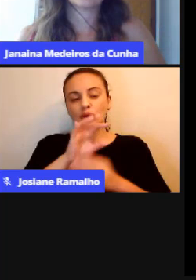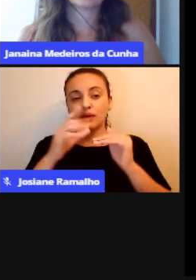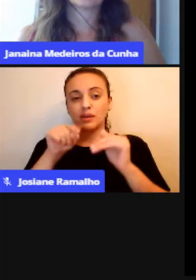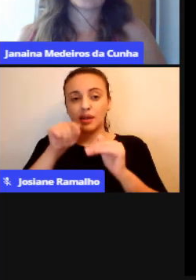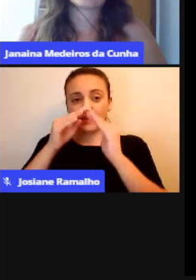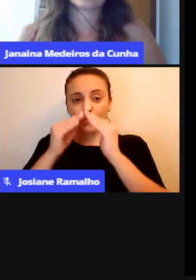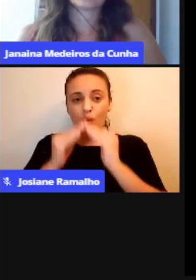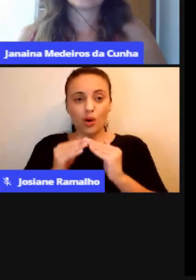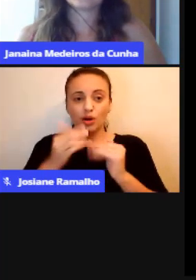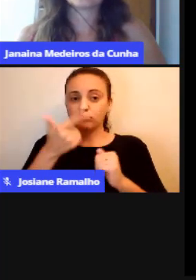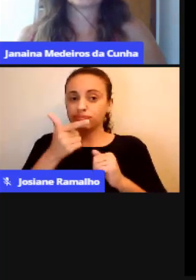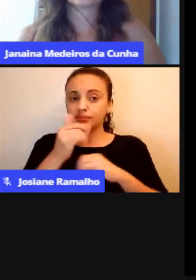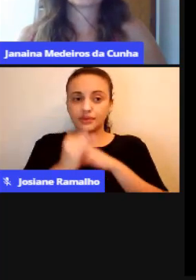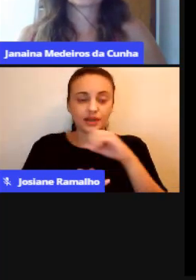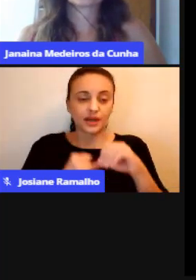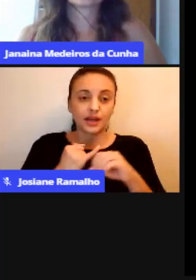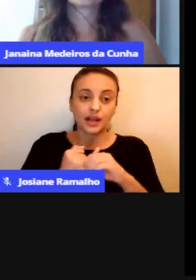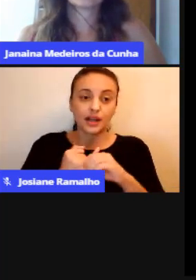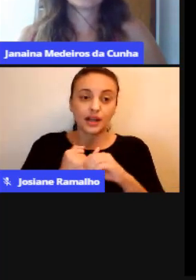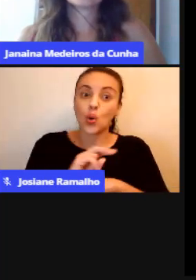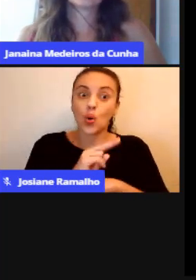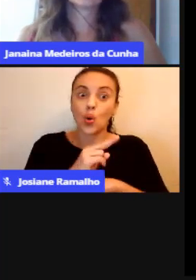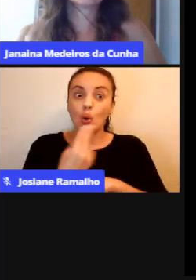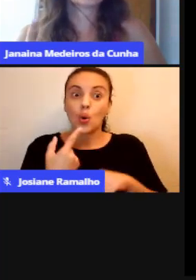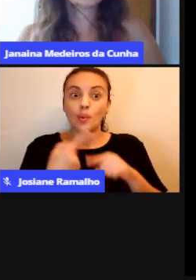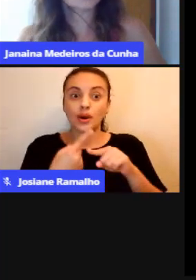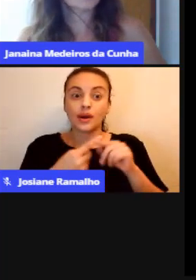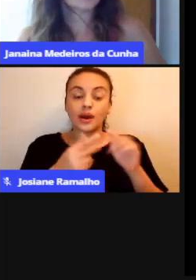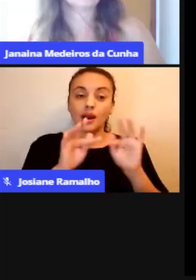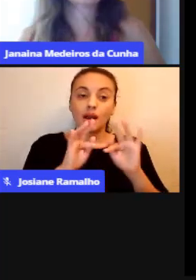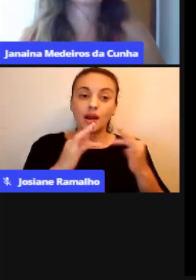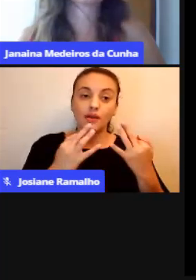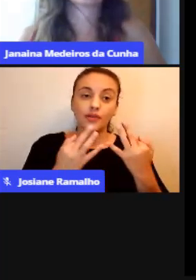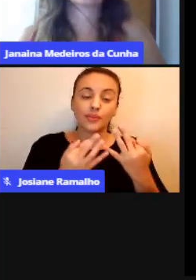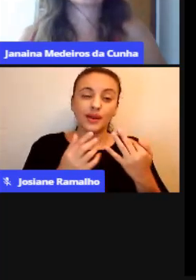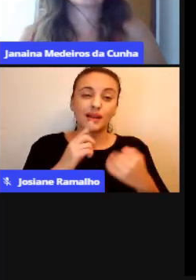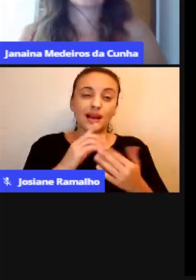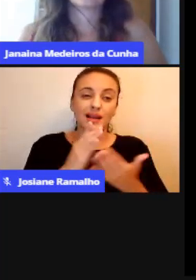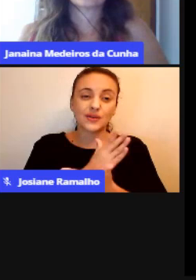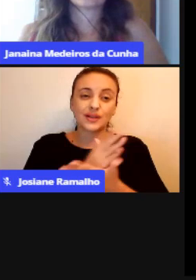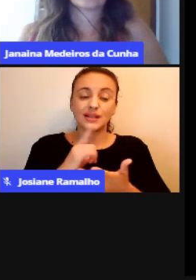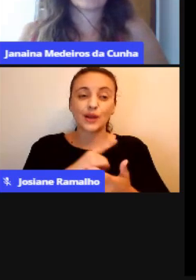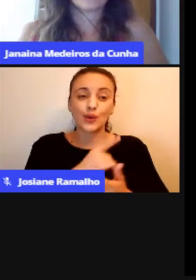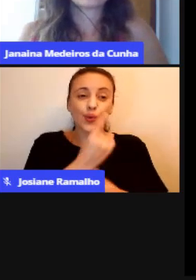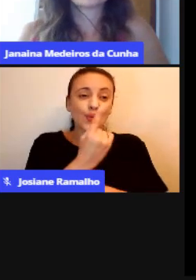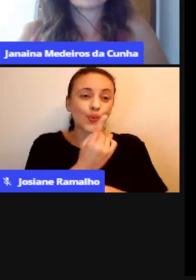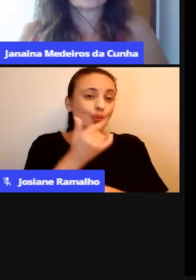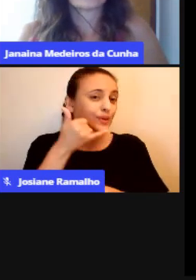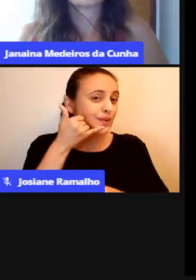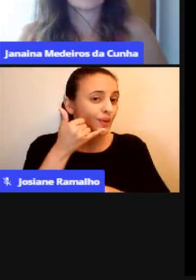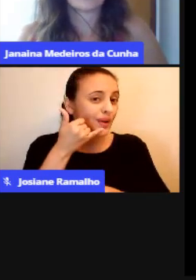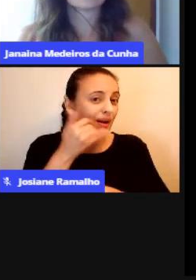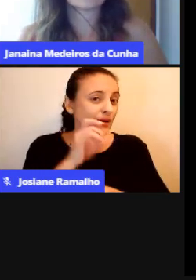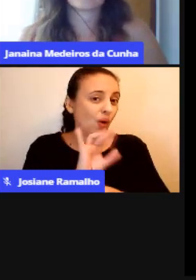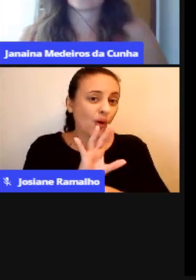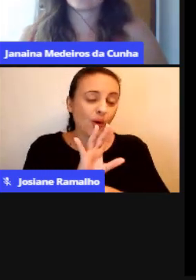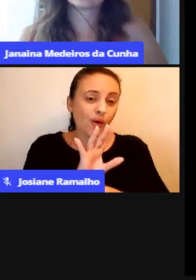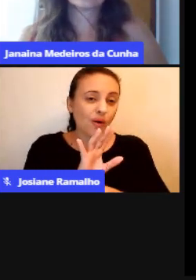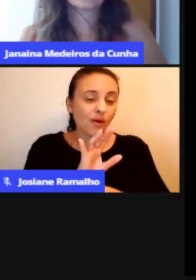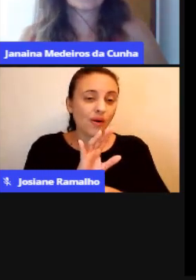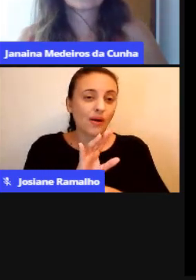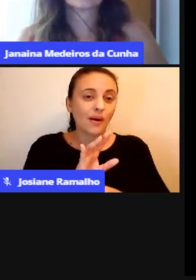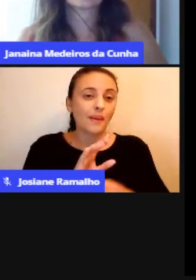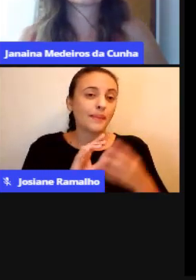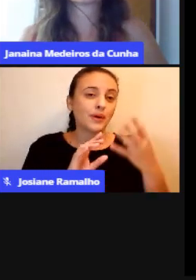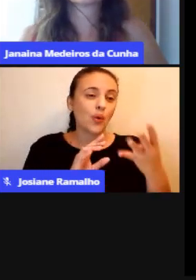que uma família, às vezes ela tem um celular para várias crianças, né? Para 4,